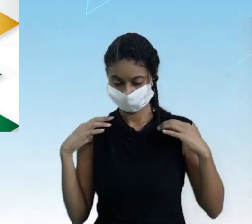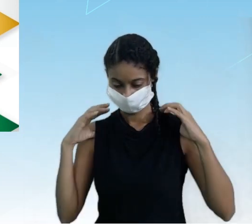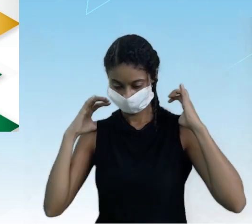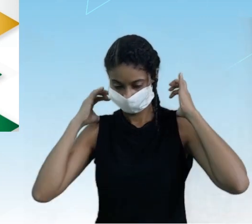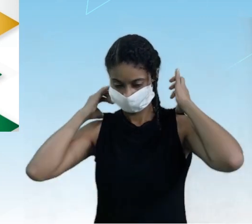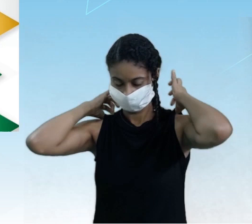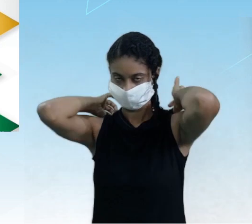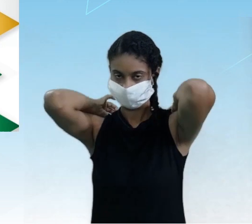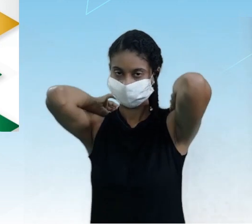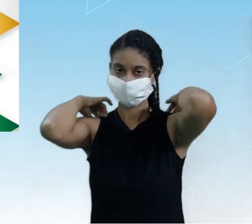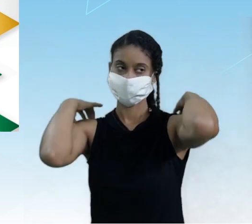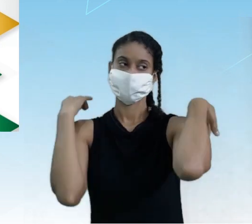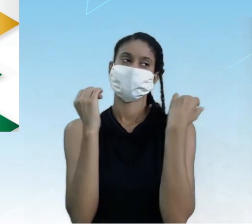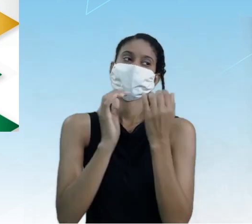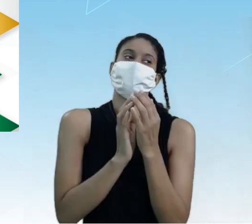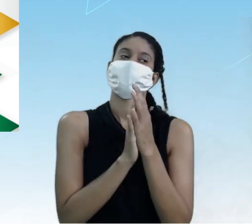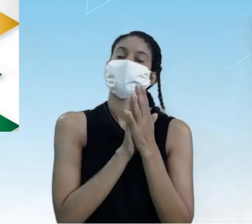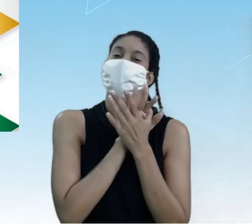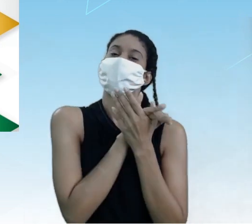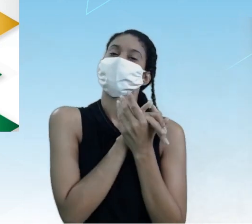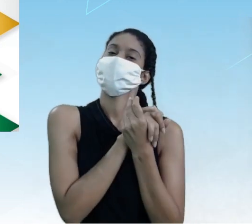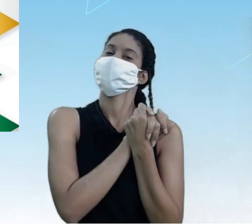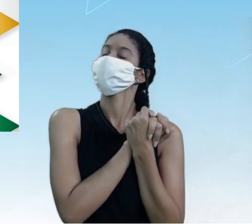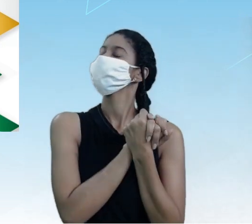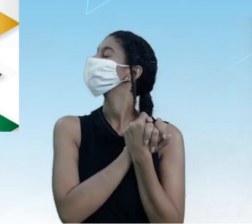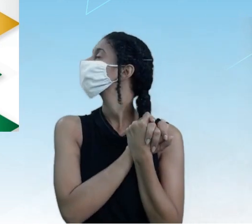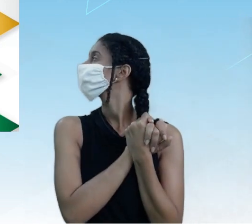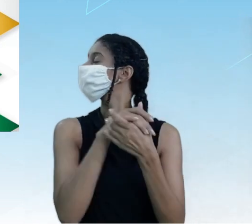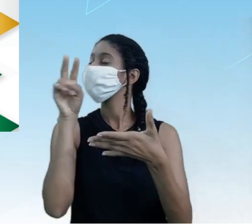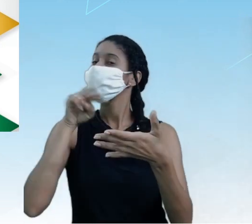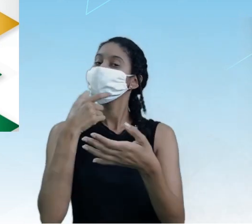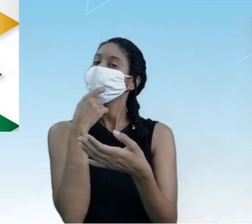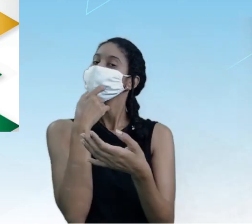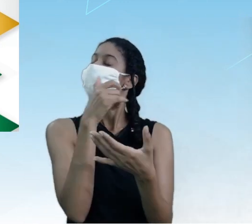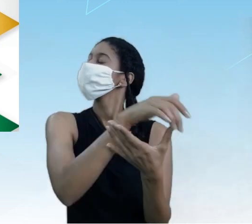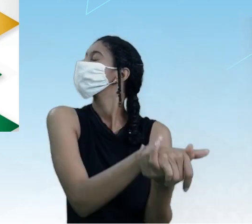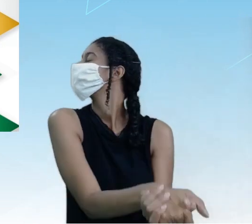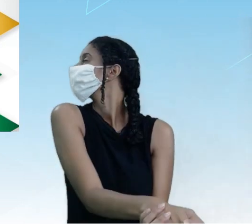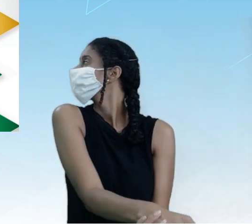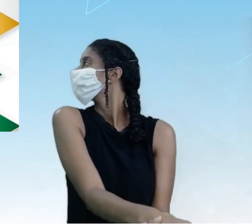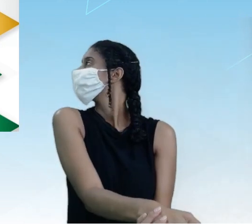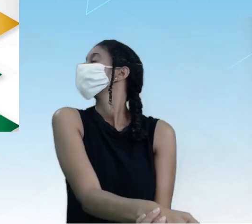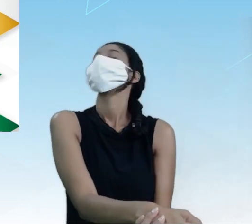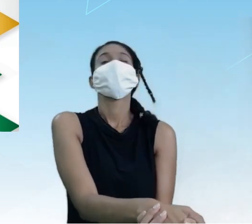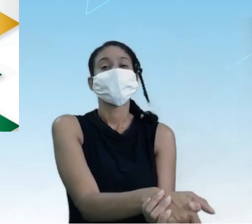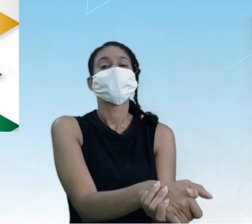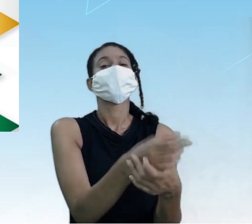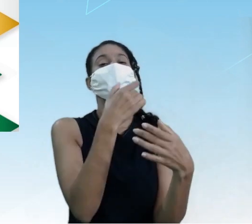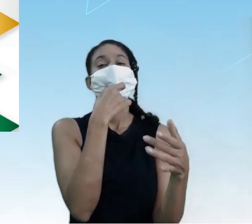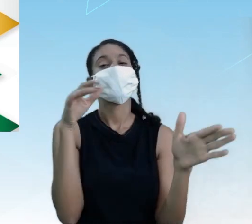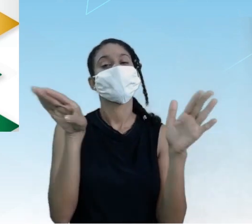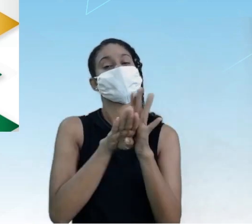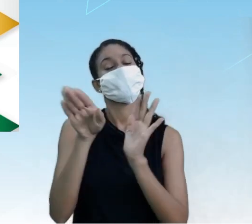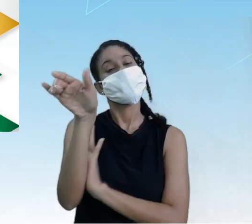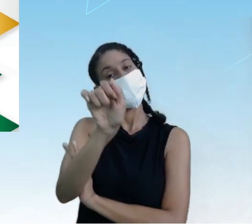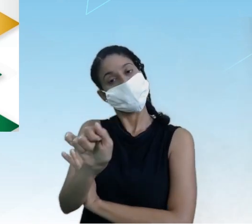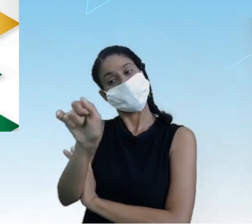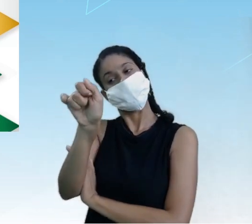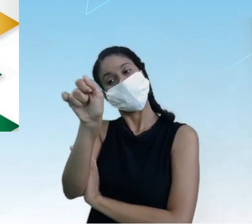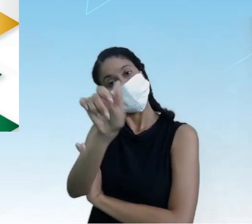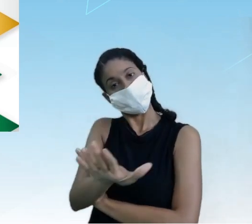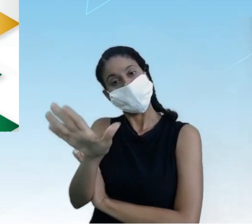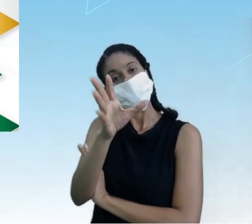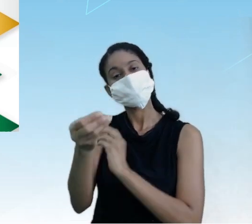the result of a specific kind of non-settled colony. O inglês chegou na Ásia como uma espécie